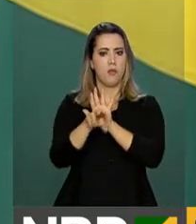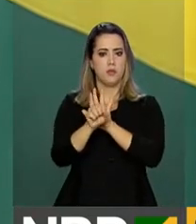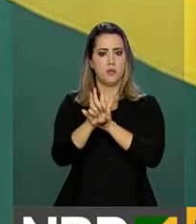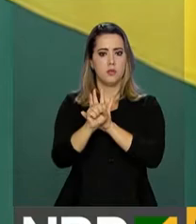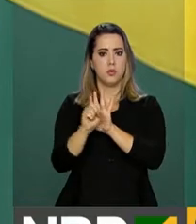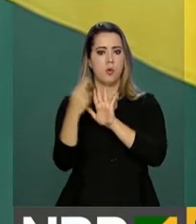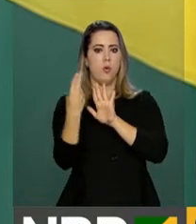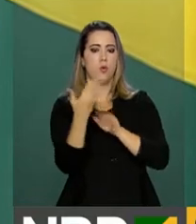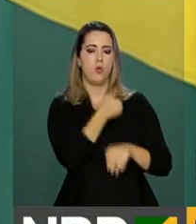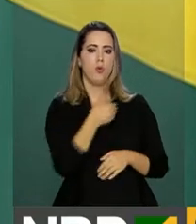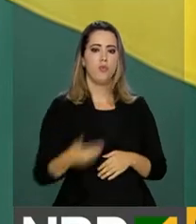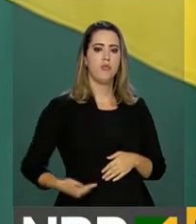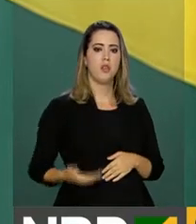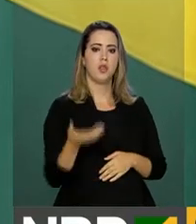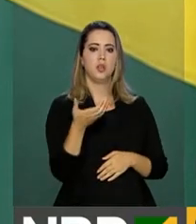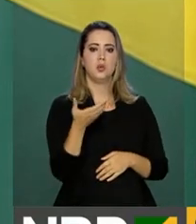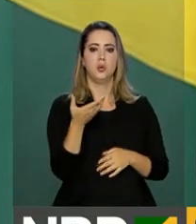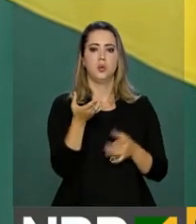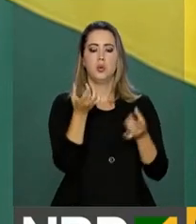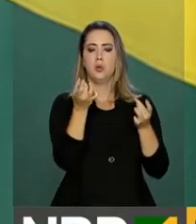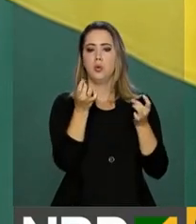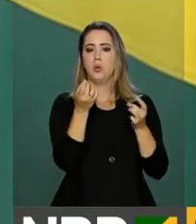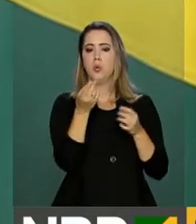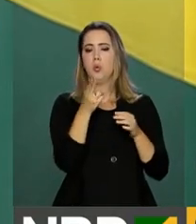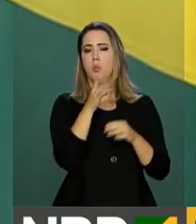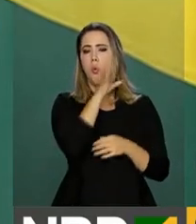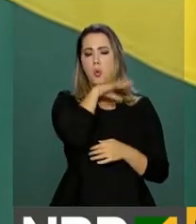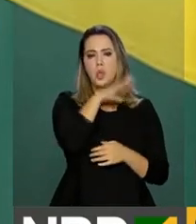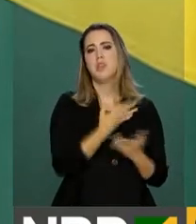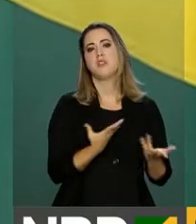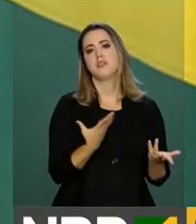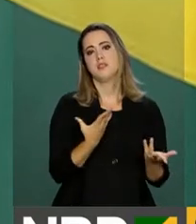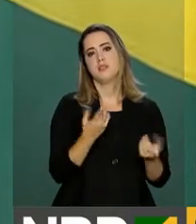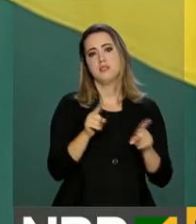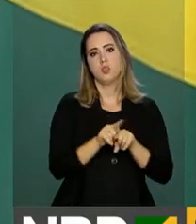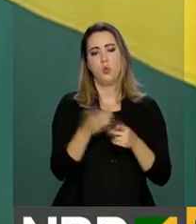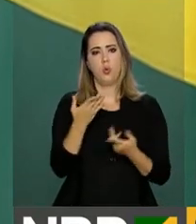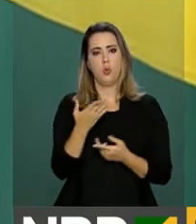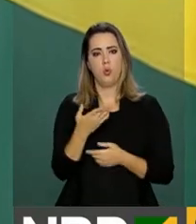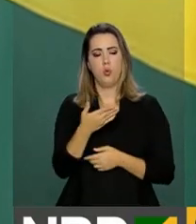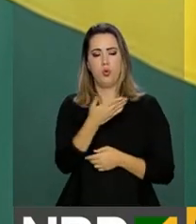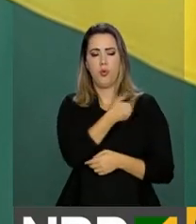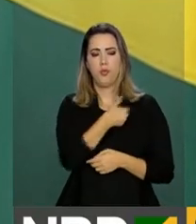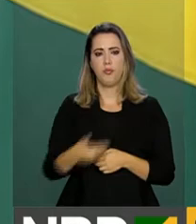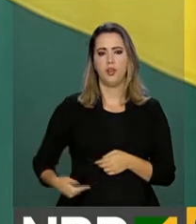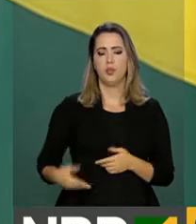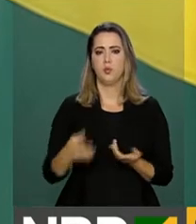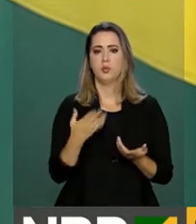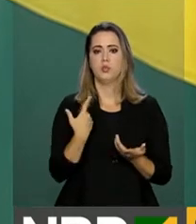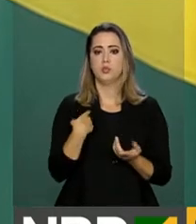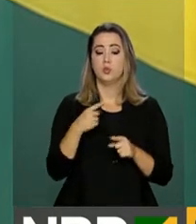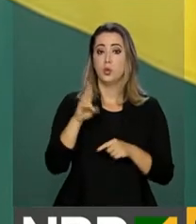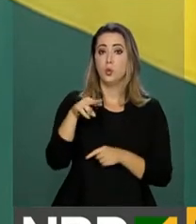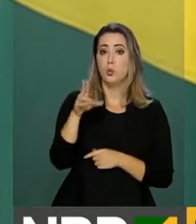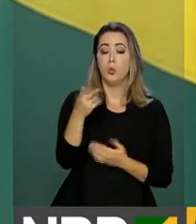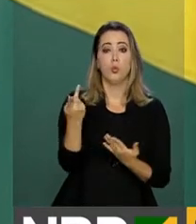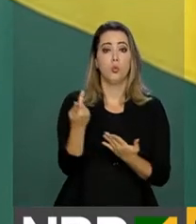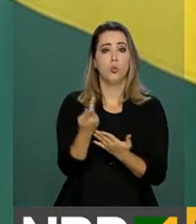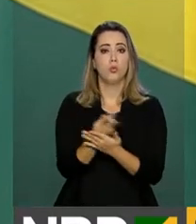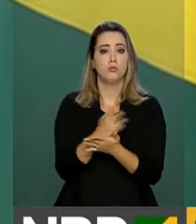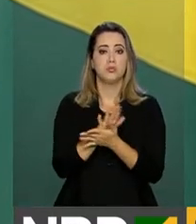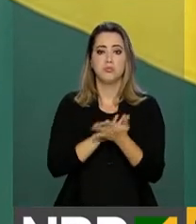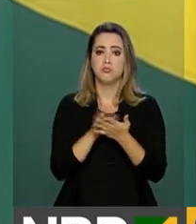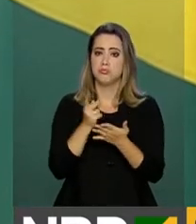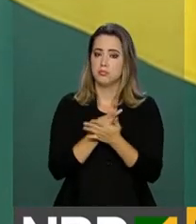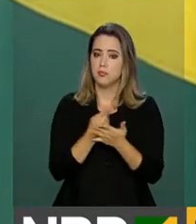não deu certo um governo que deu certo até hoje um governo que não falhou um momento sequer voltou dizer em função